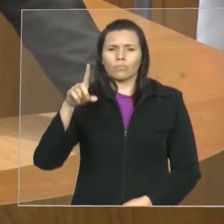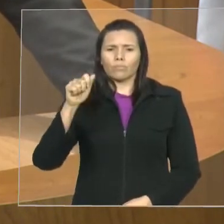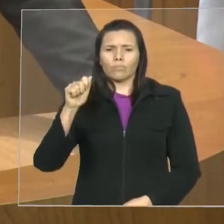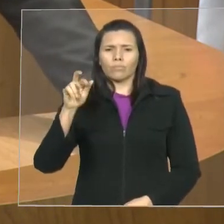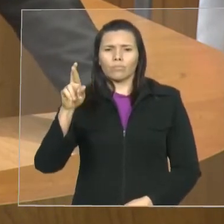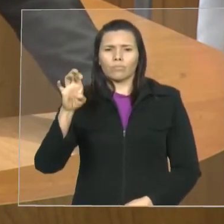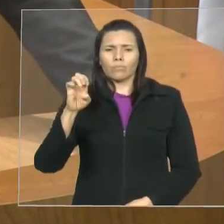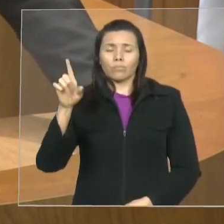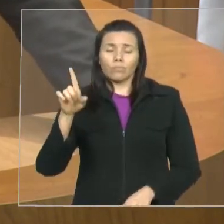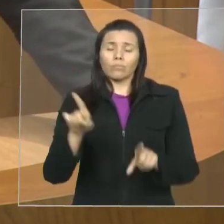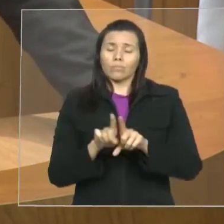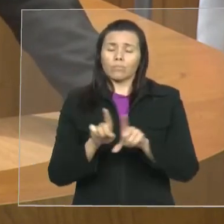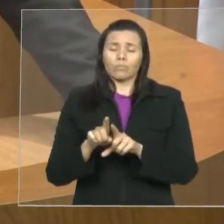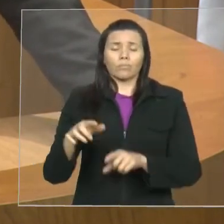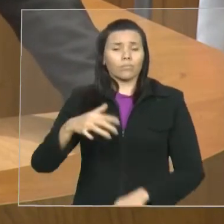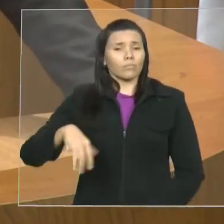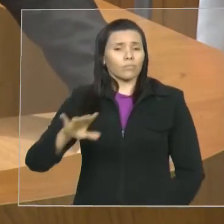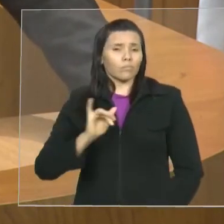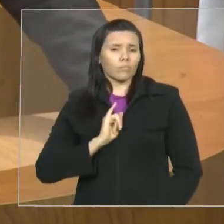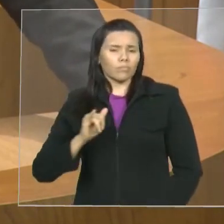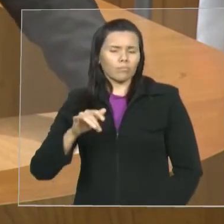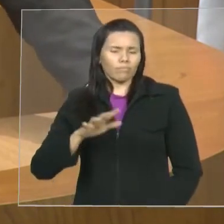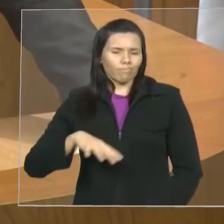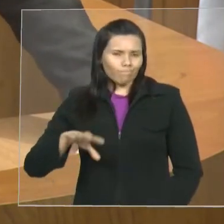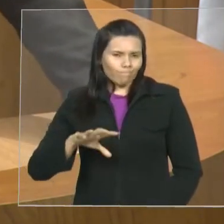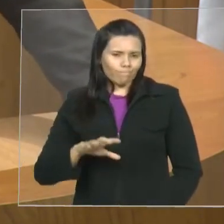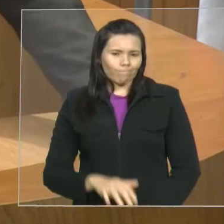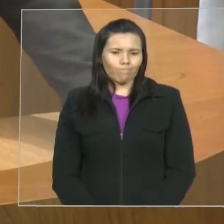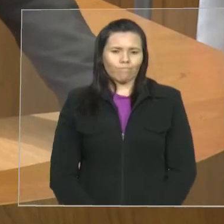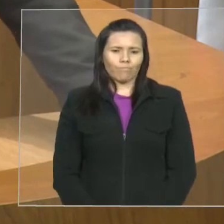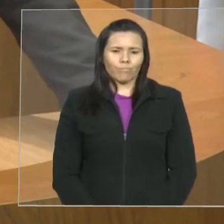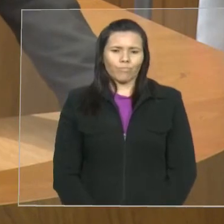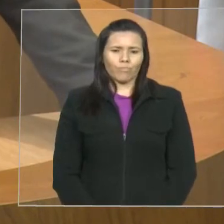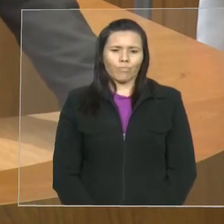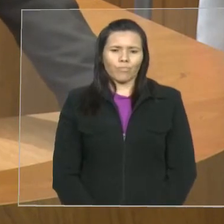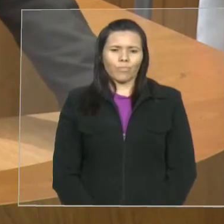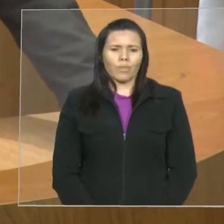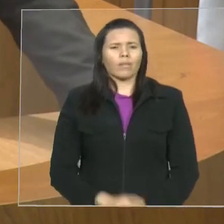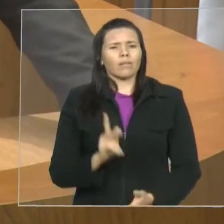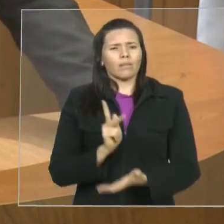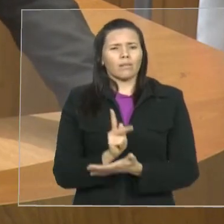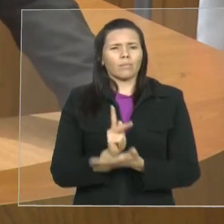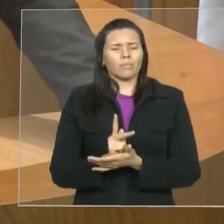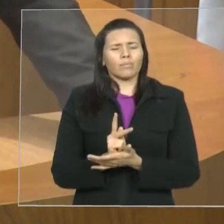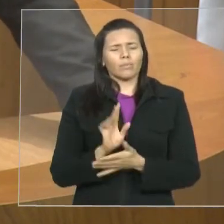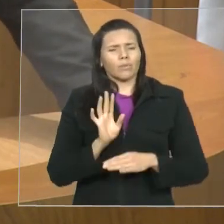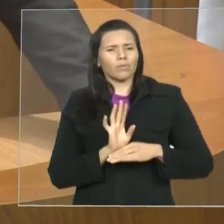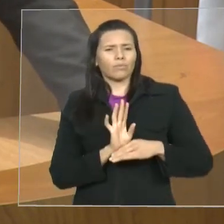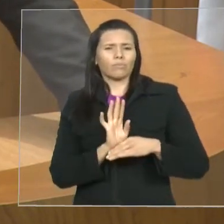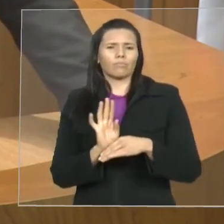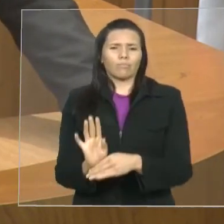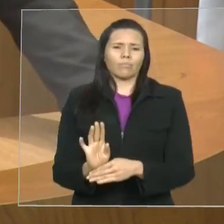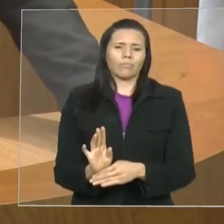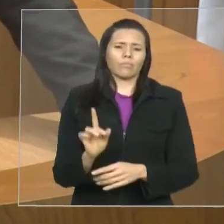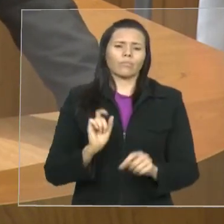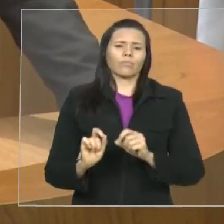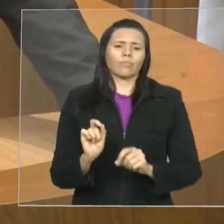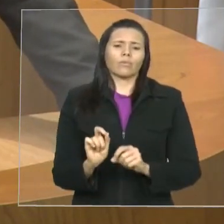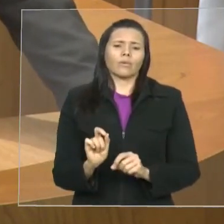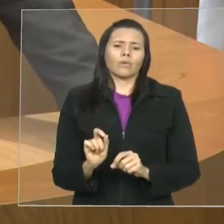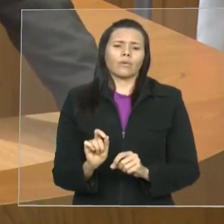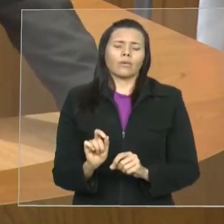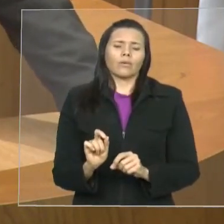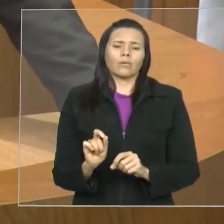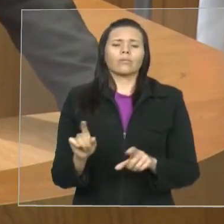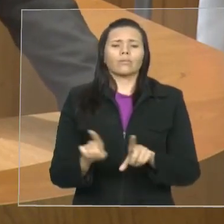através de todas as forças do estado ligado à defesa civil eu